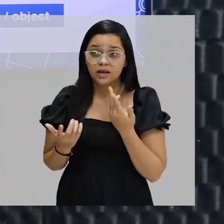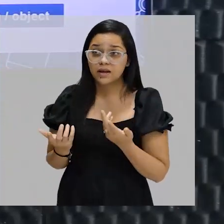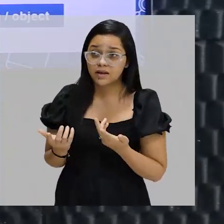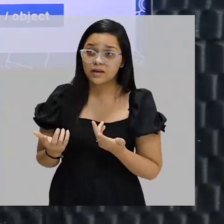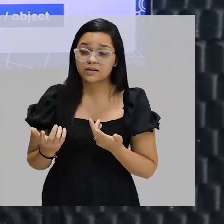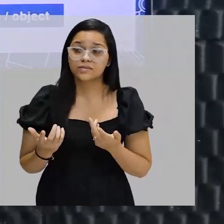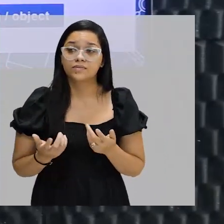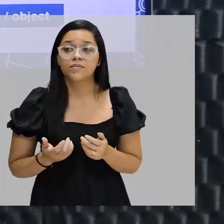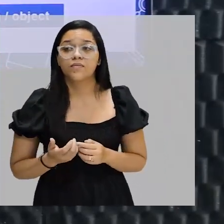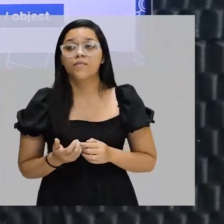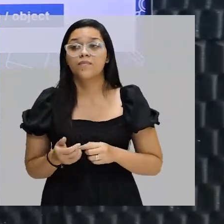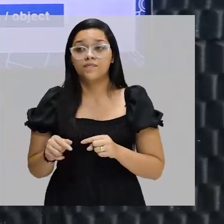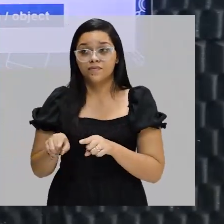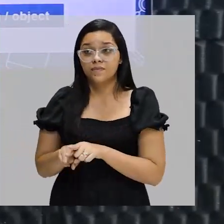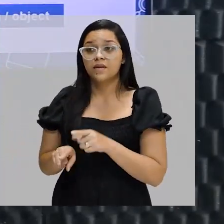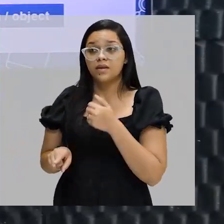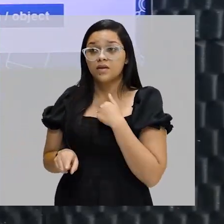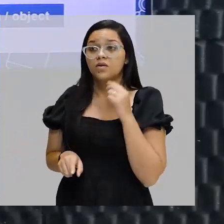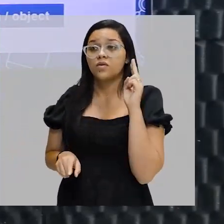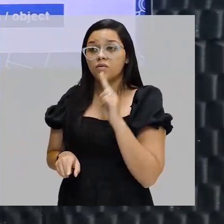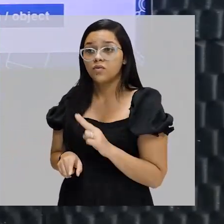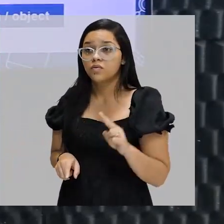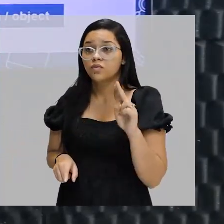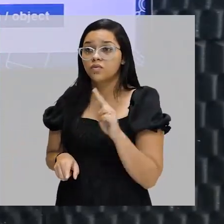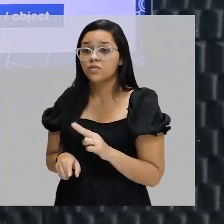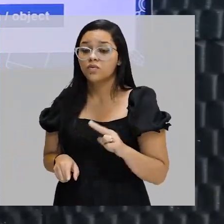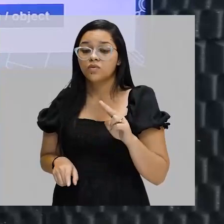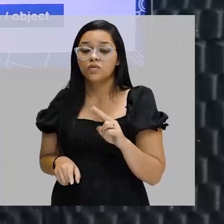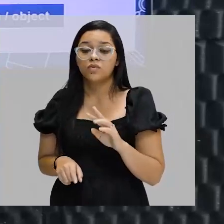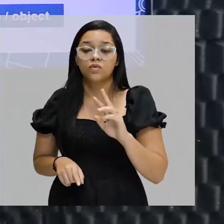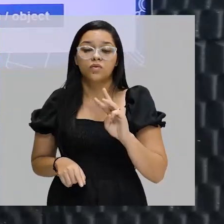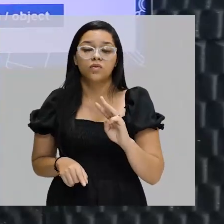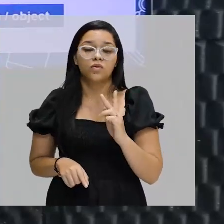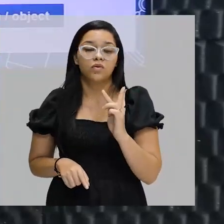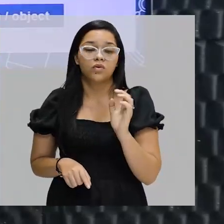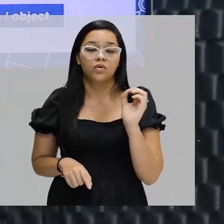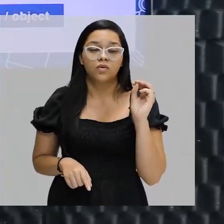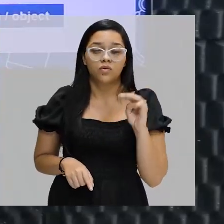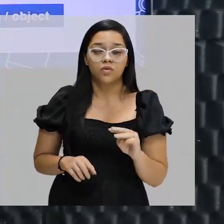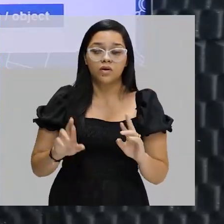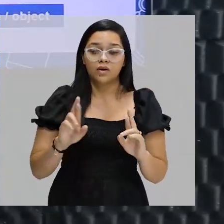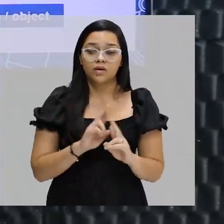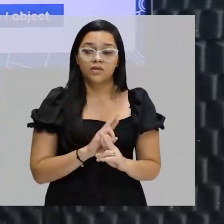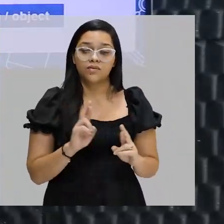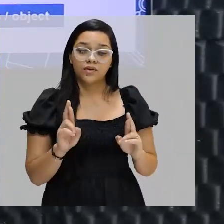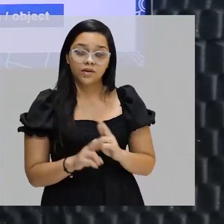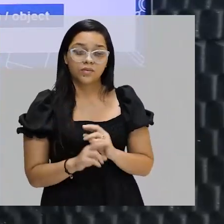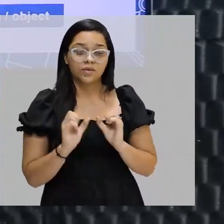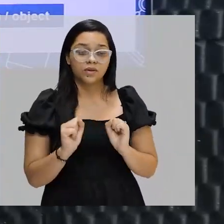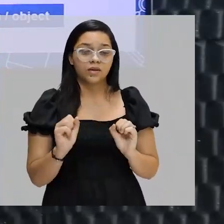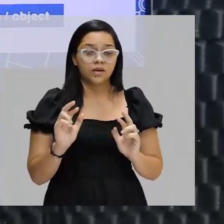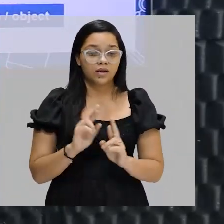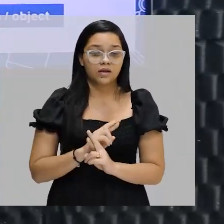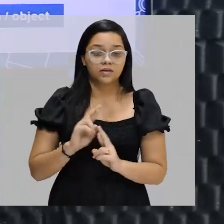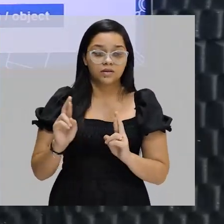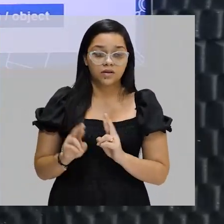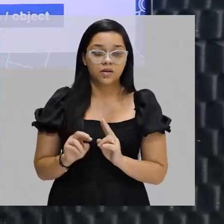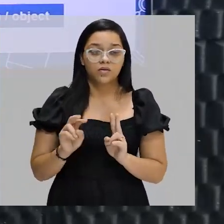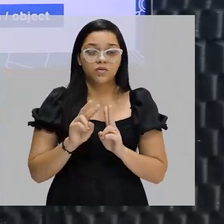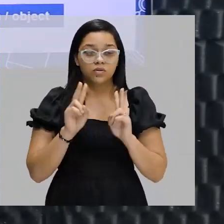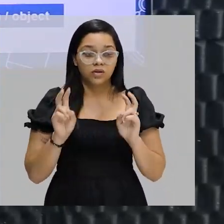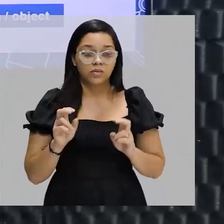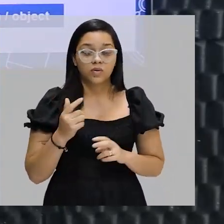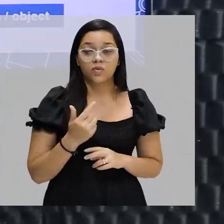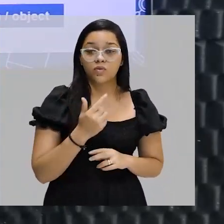que é o menino, aí eu uso esse pronome whom para fazer a referência, tá? Para relacionar um termo